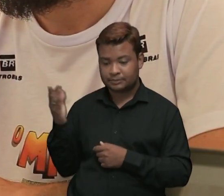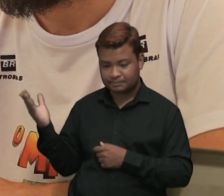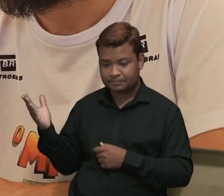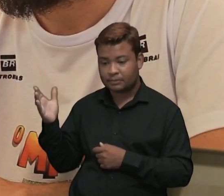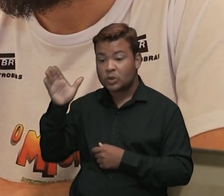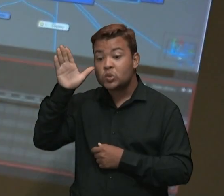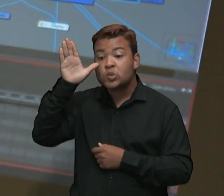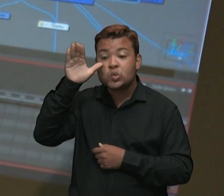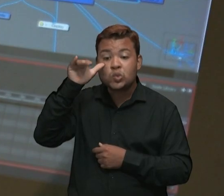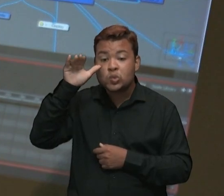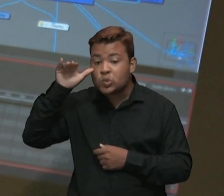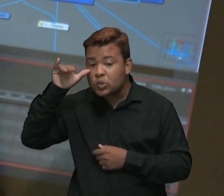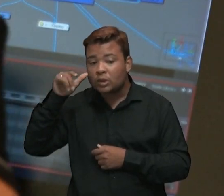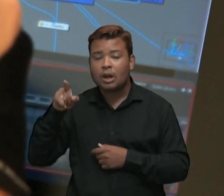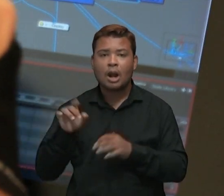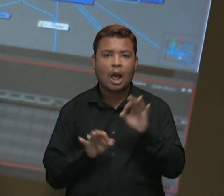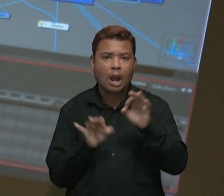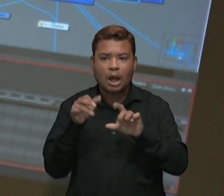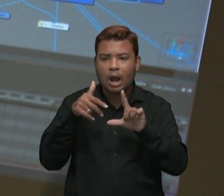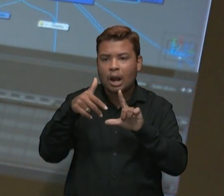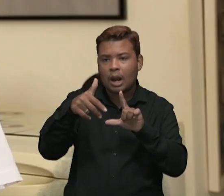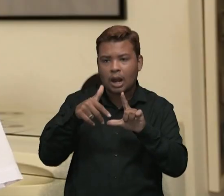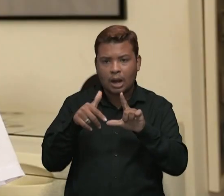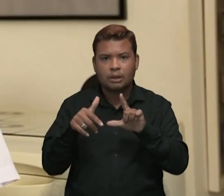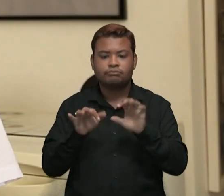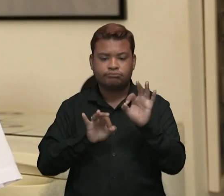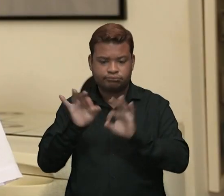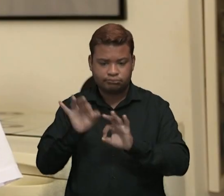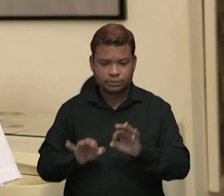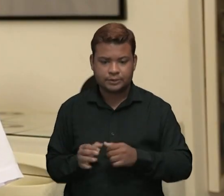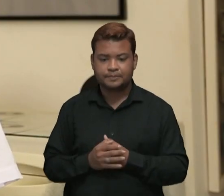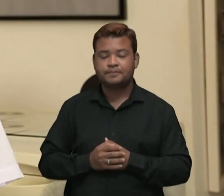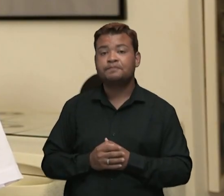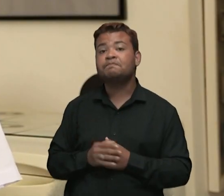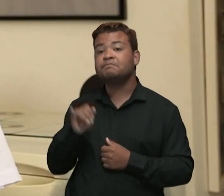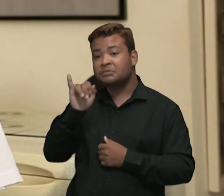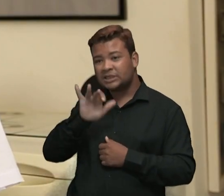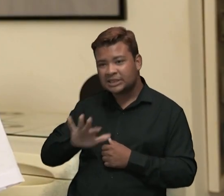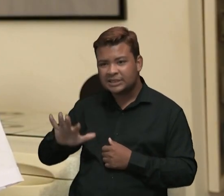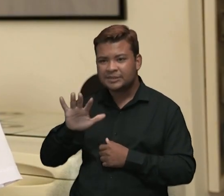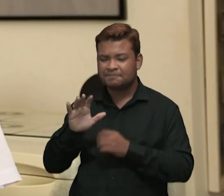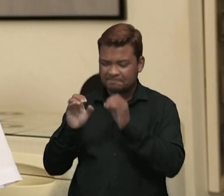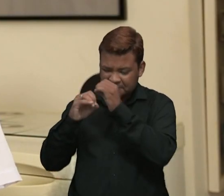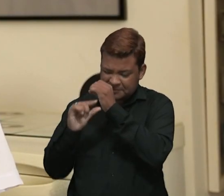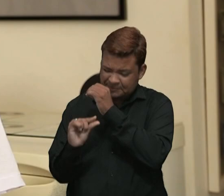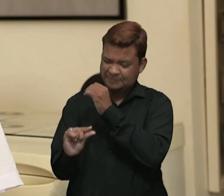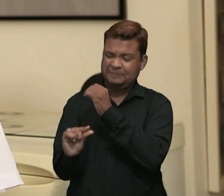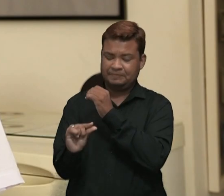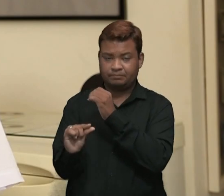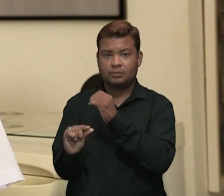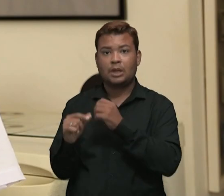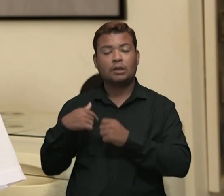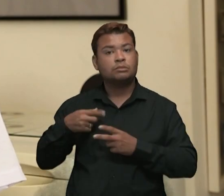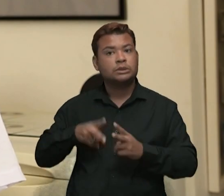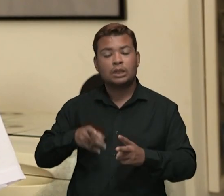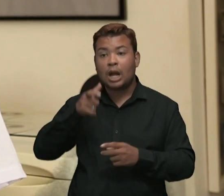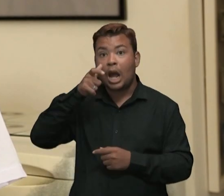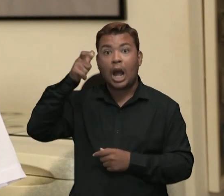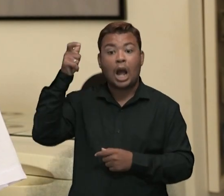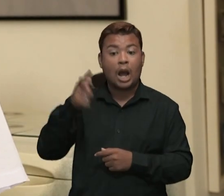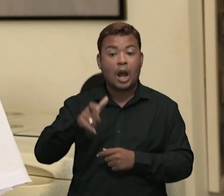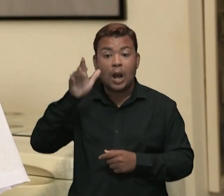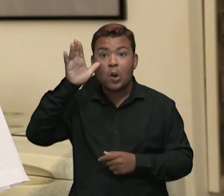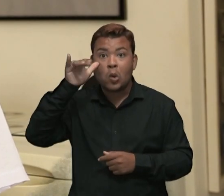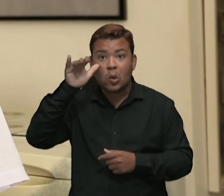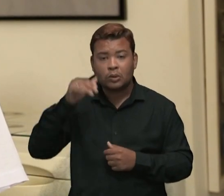Emerson Rodrigues, animador do curta. Imagem de microscopia eletrônica sempre foi um negócio que me chamou muita atenção, assim. Tanto é que você